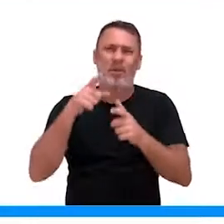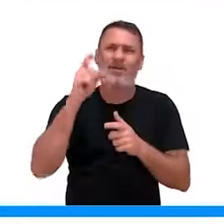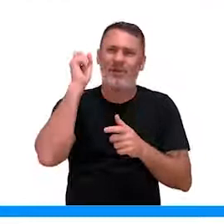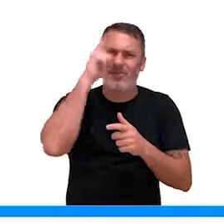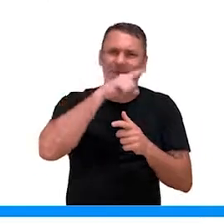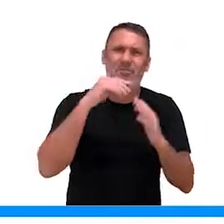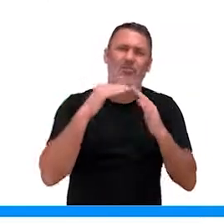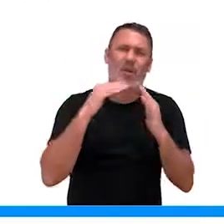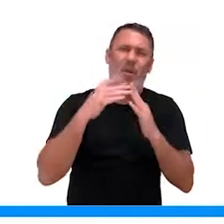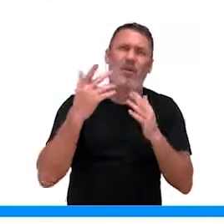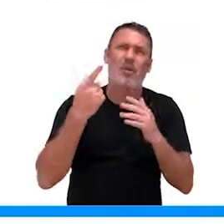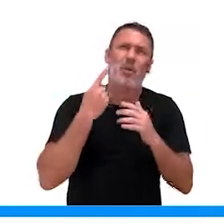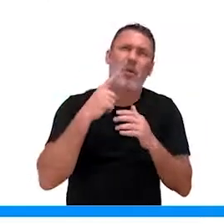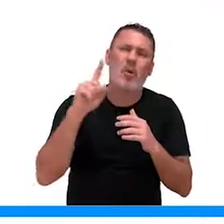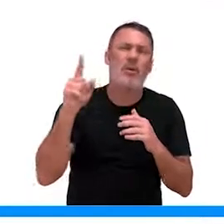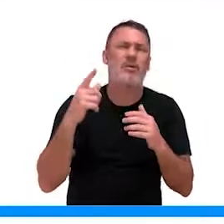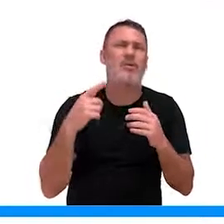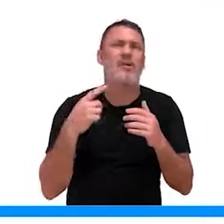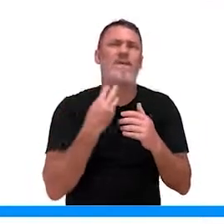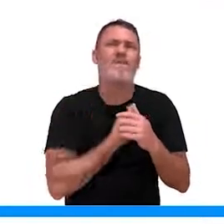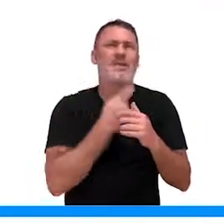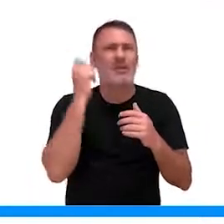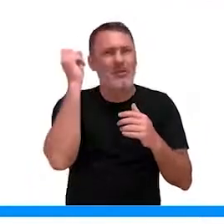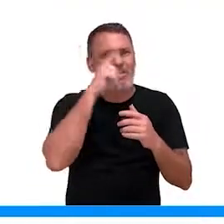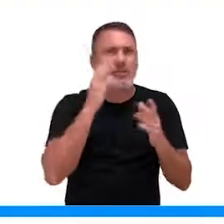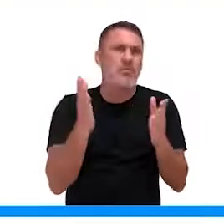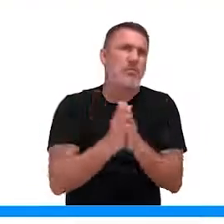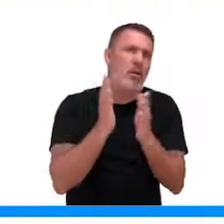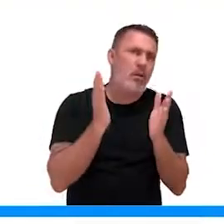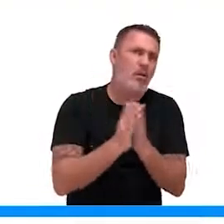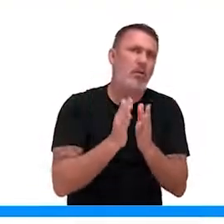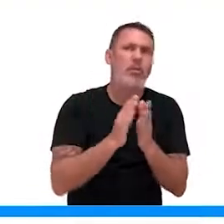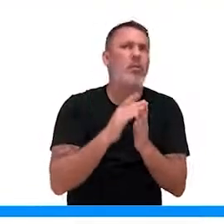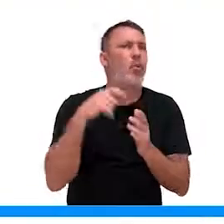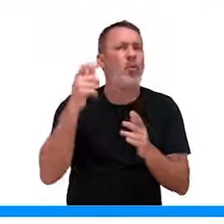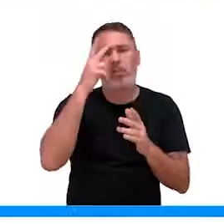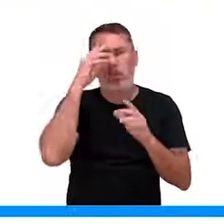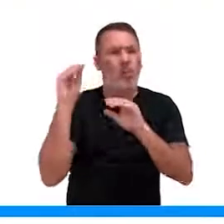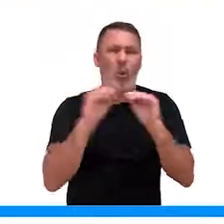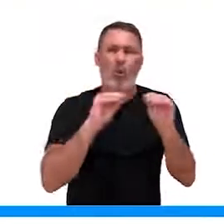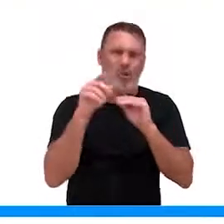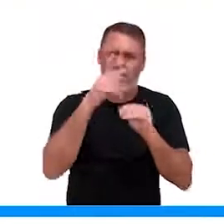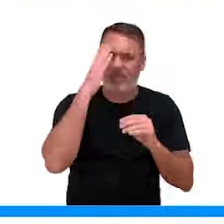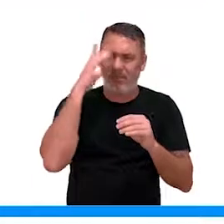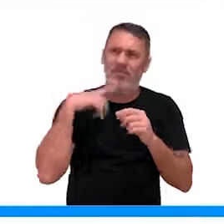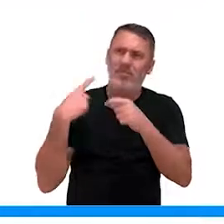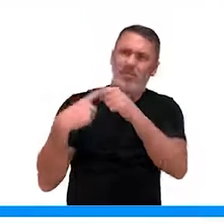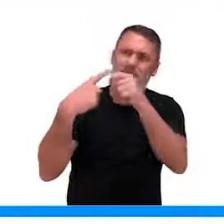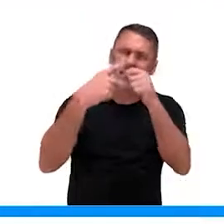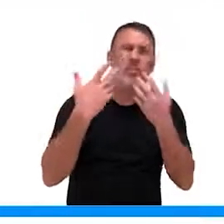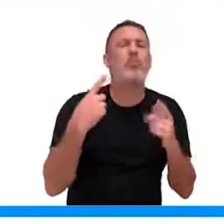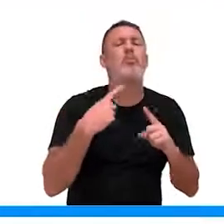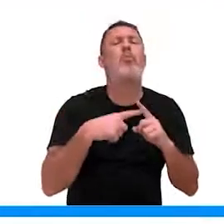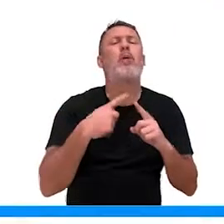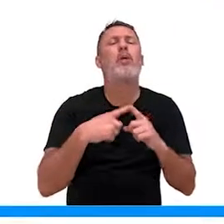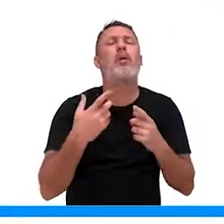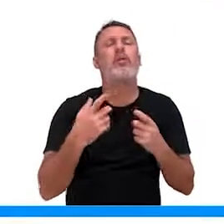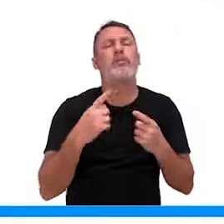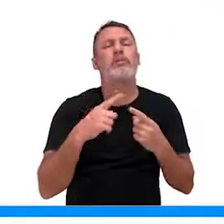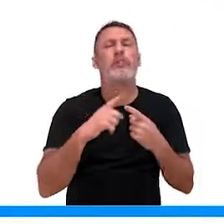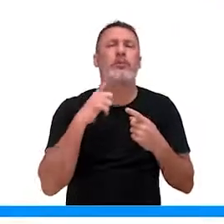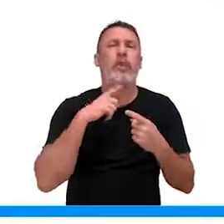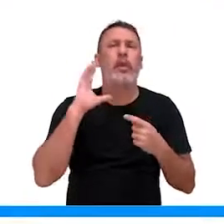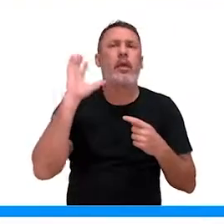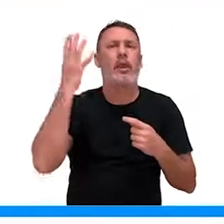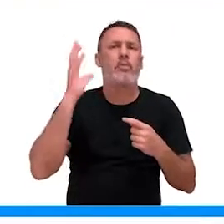hostis, tá, de vida em muitos pontos ali. Tá? Isso tem relação com o clima, com, claro,